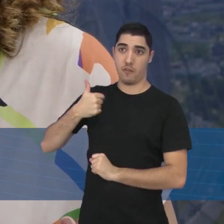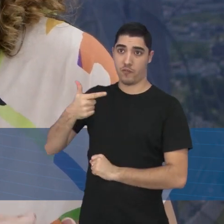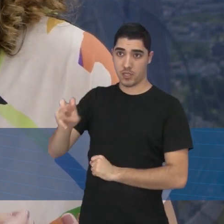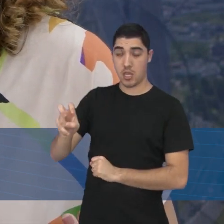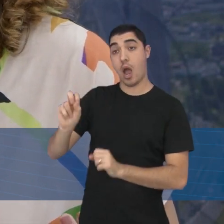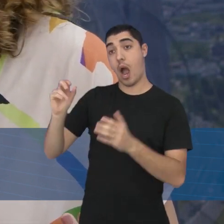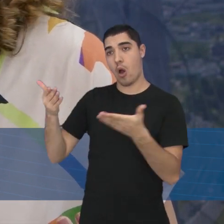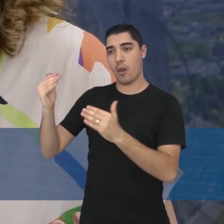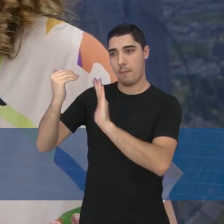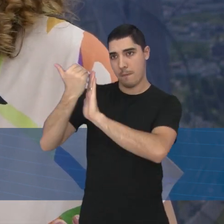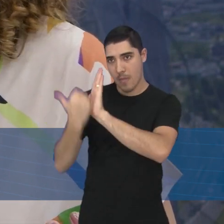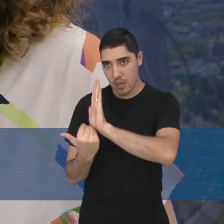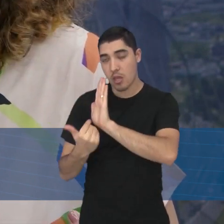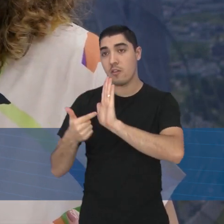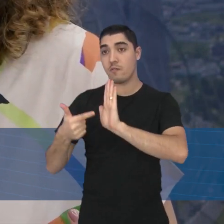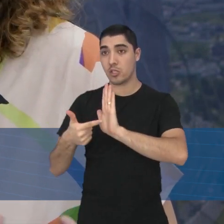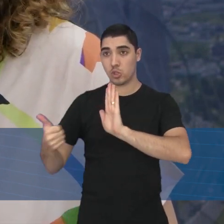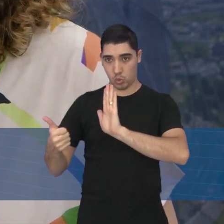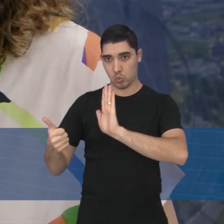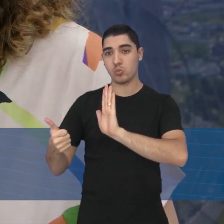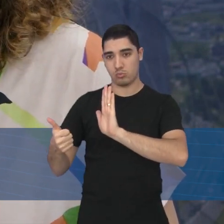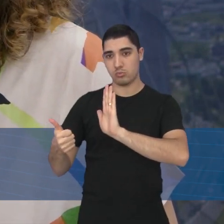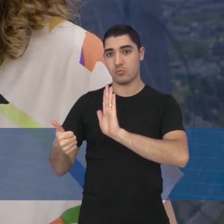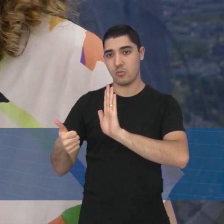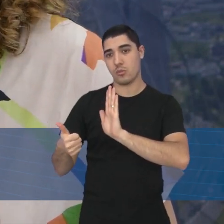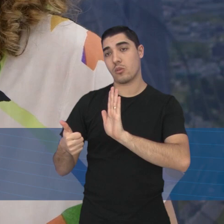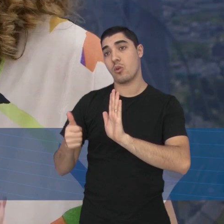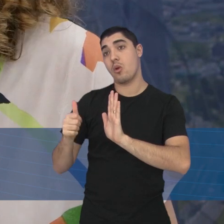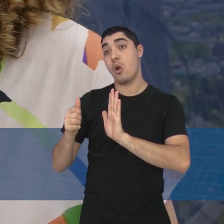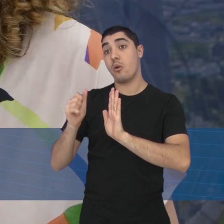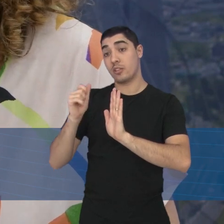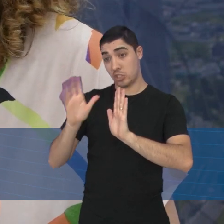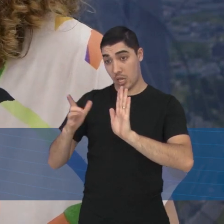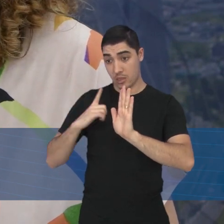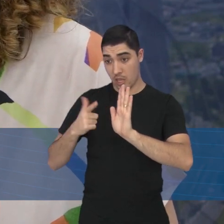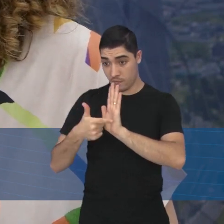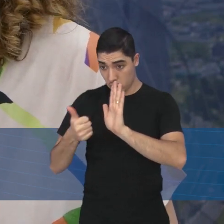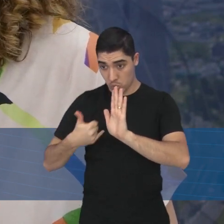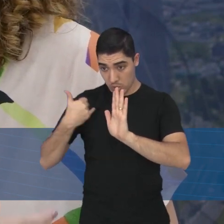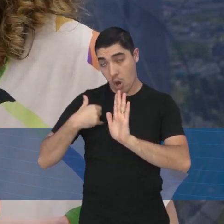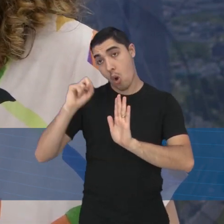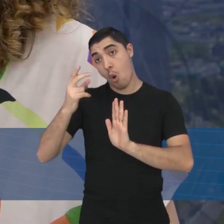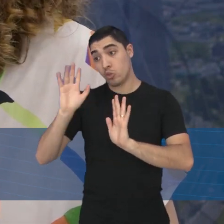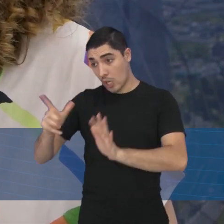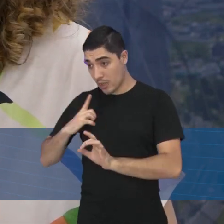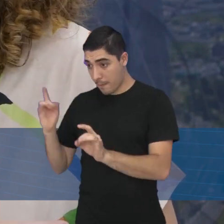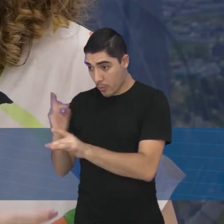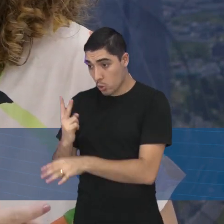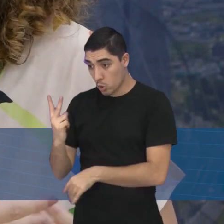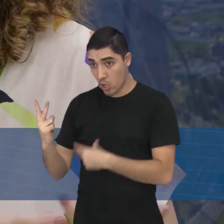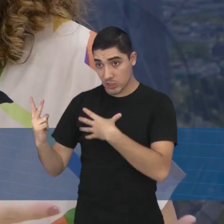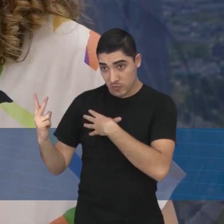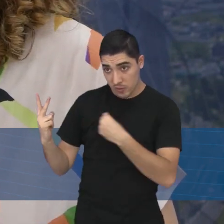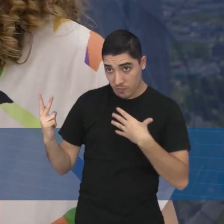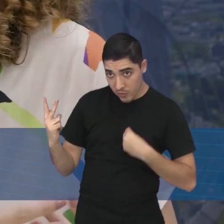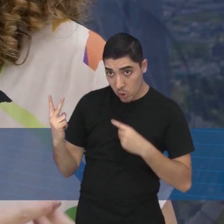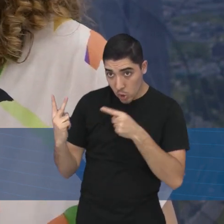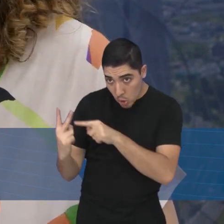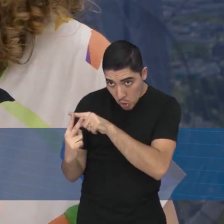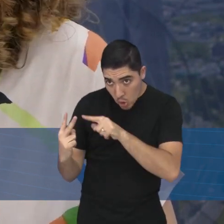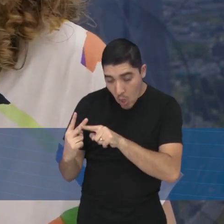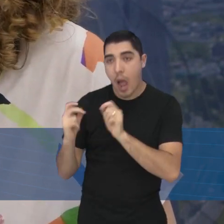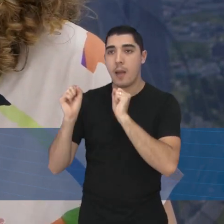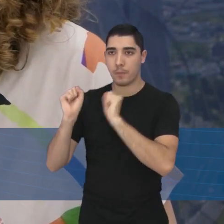continua tendo necessário 2 filhos, mas é 21 anos ou 2 filhos. Então, qualquer pessoa acima de 18 anos que já tenha 2